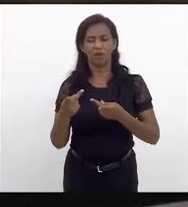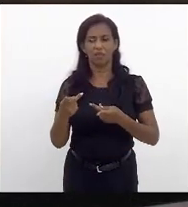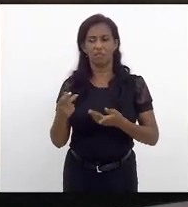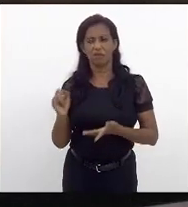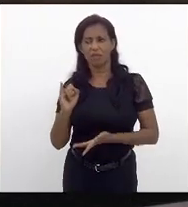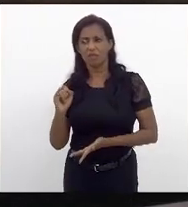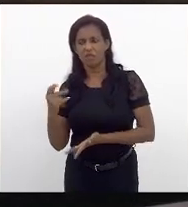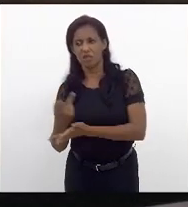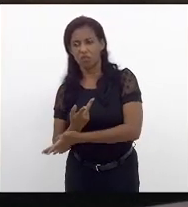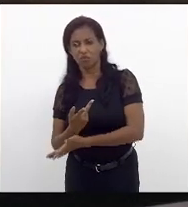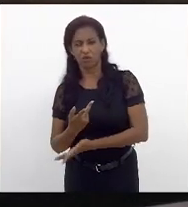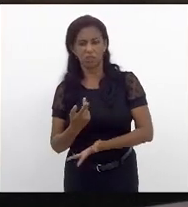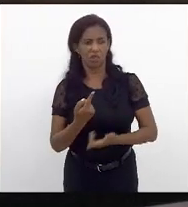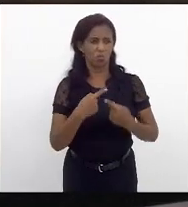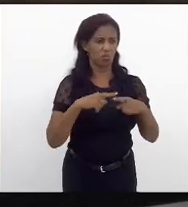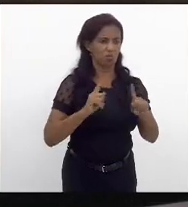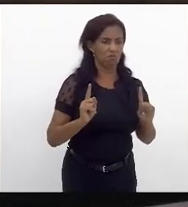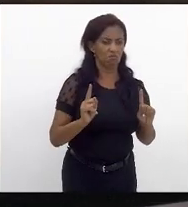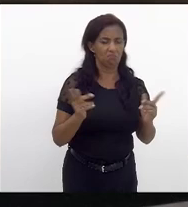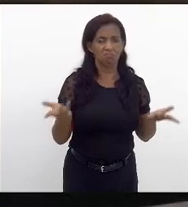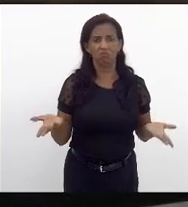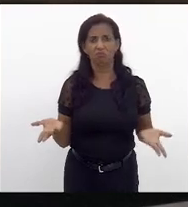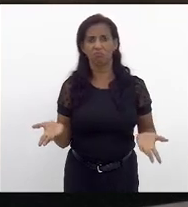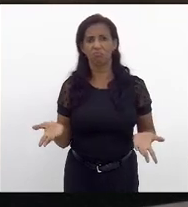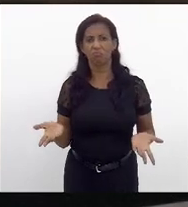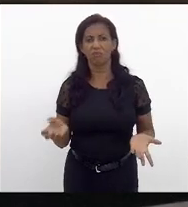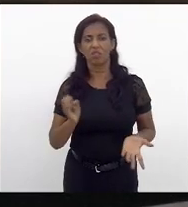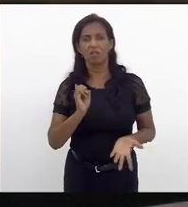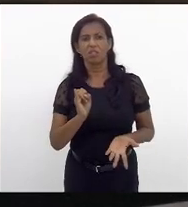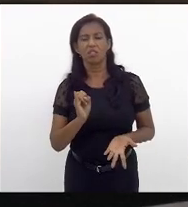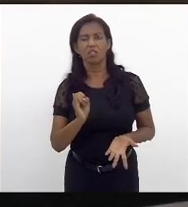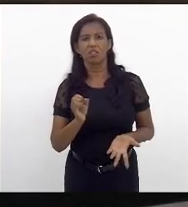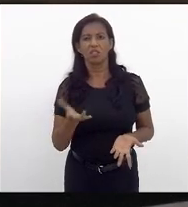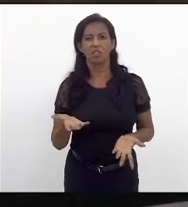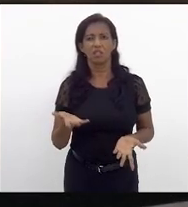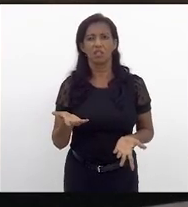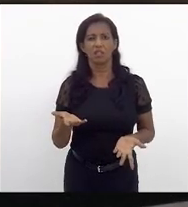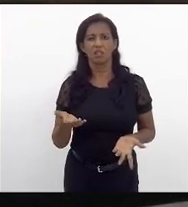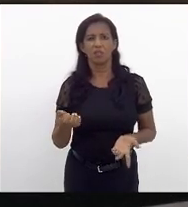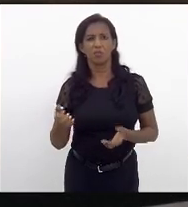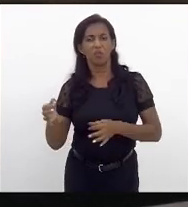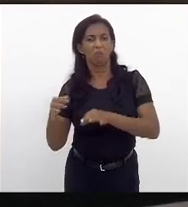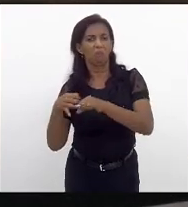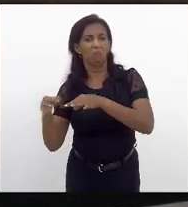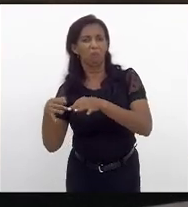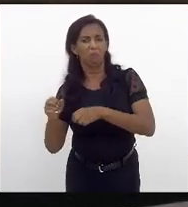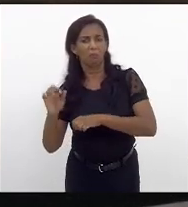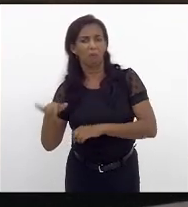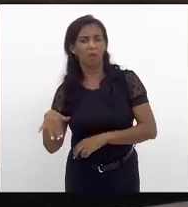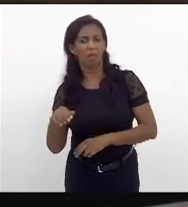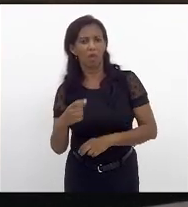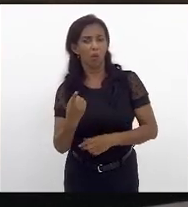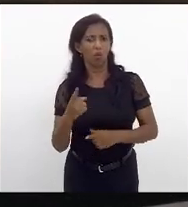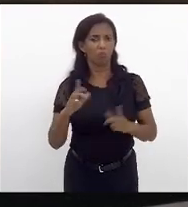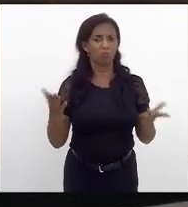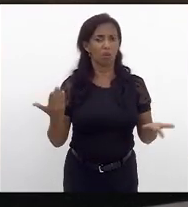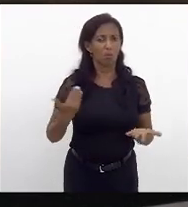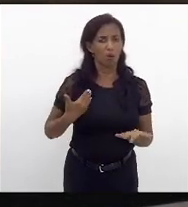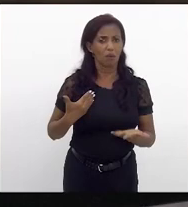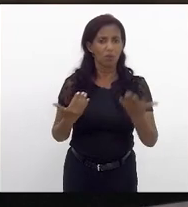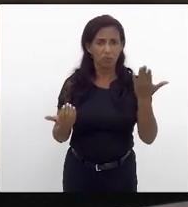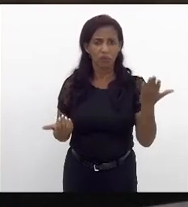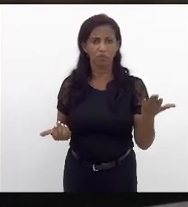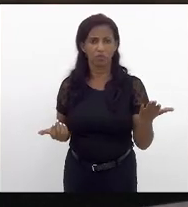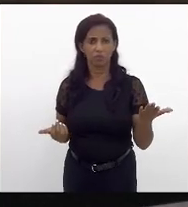ou não prolongada, se ela foi não, ou não bem feita. Os colegas lá